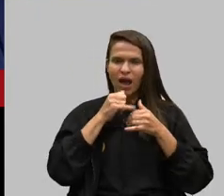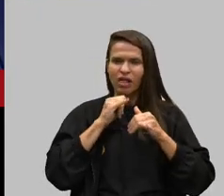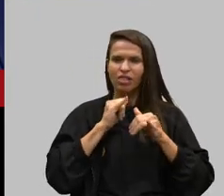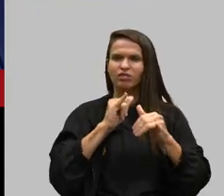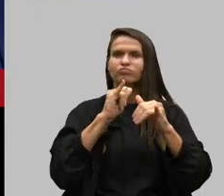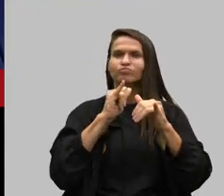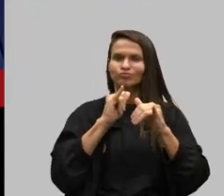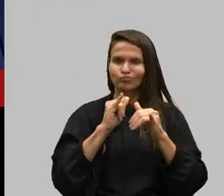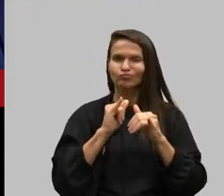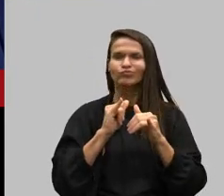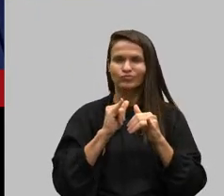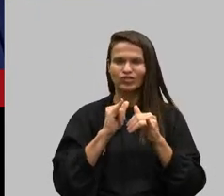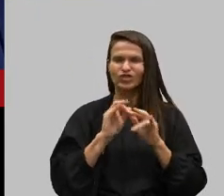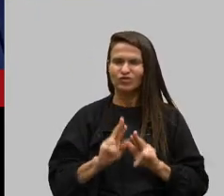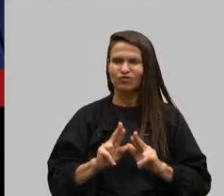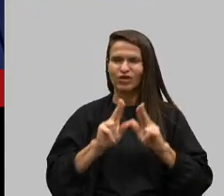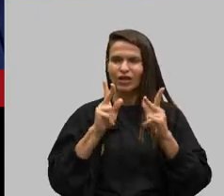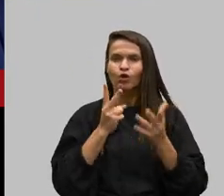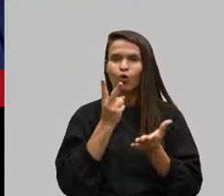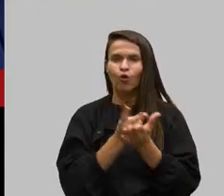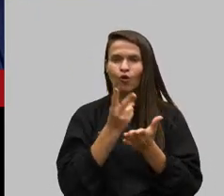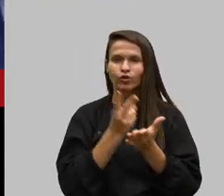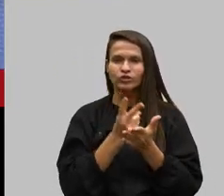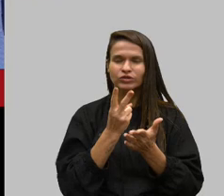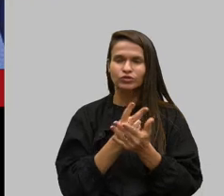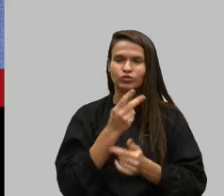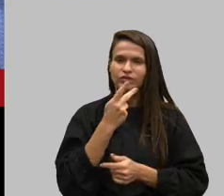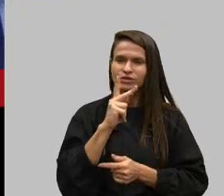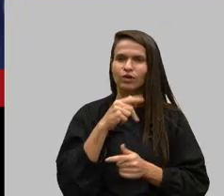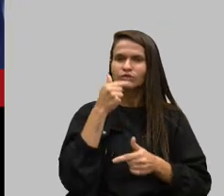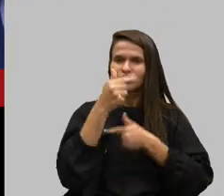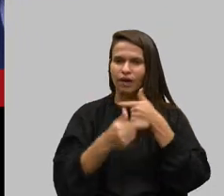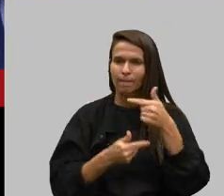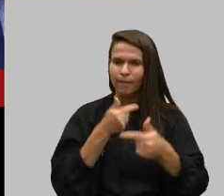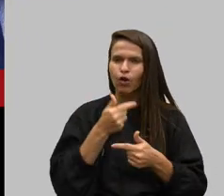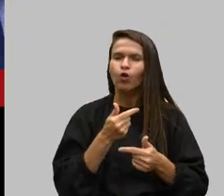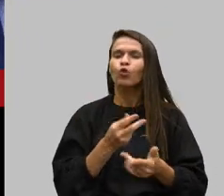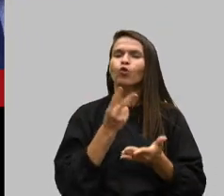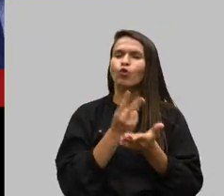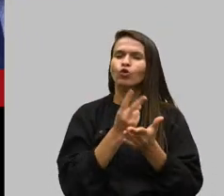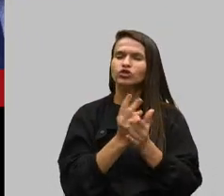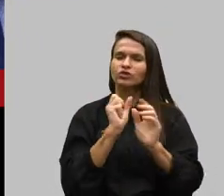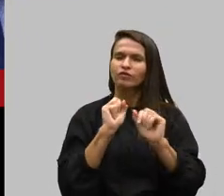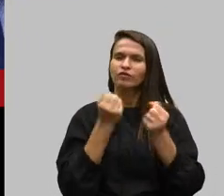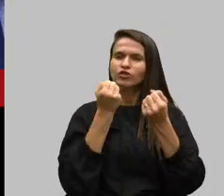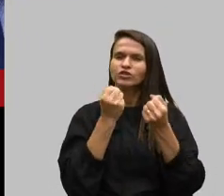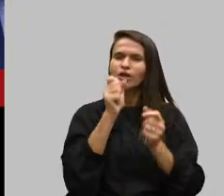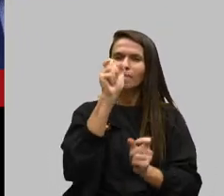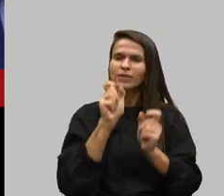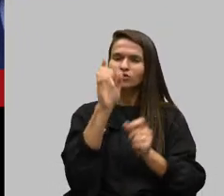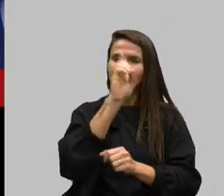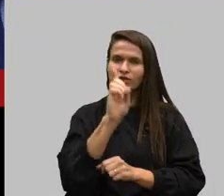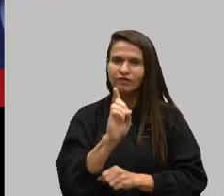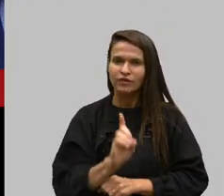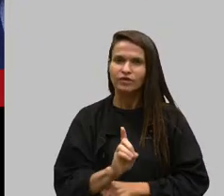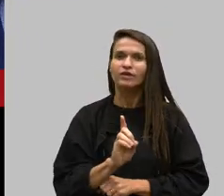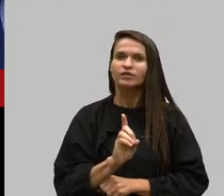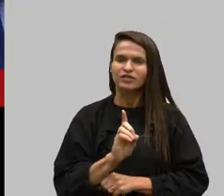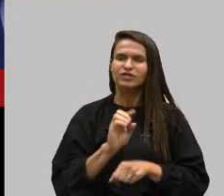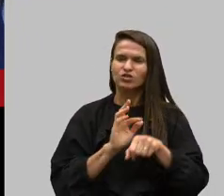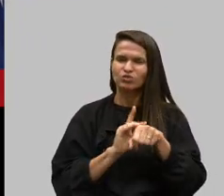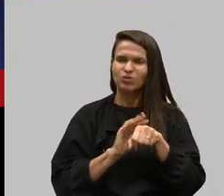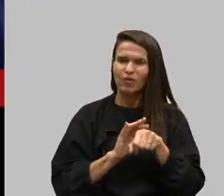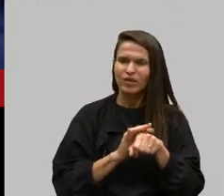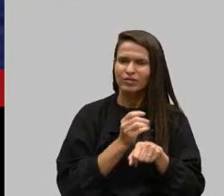incomum continue esse seu trabalho continue defendendo as pessoas com deficiências e doentes raros